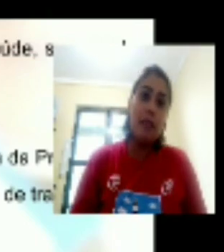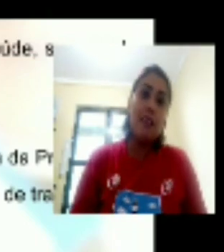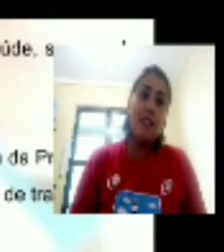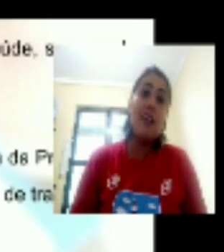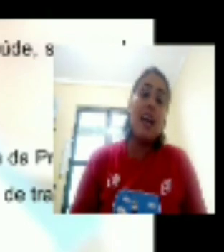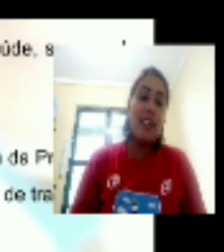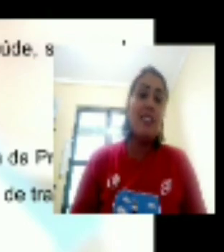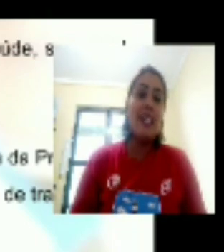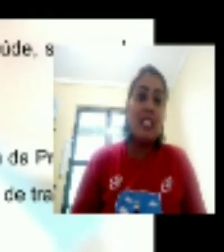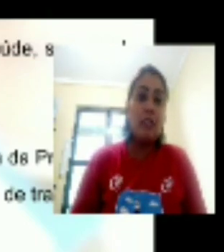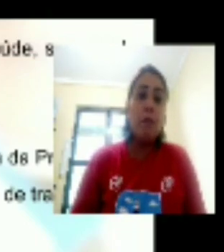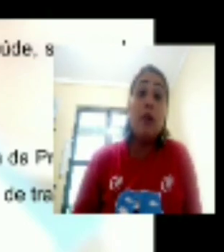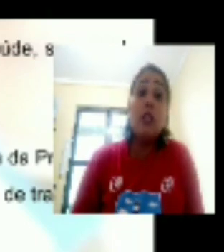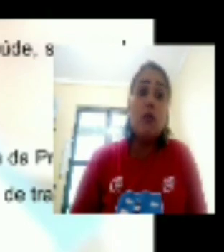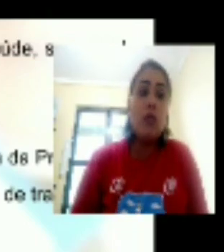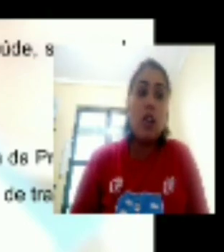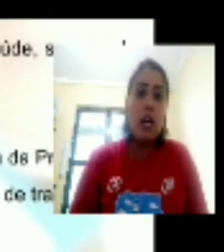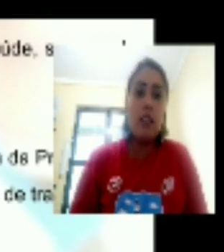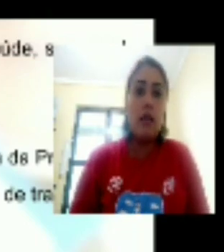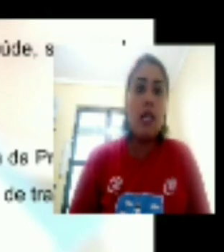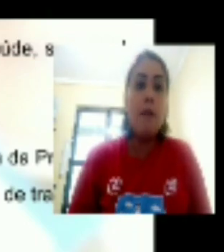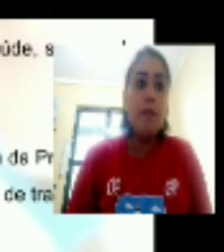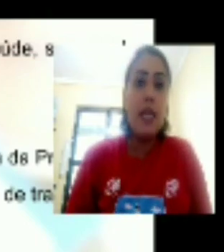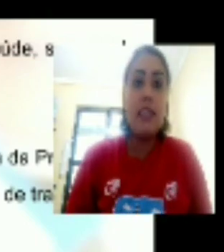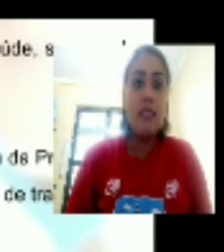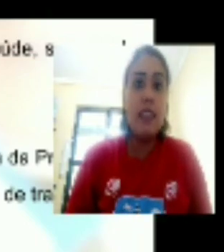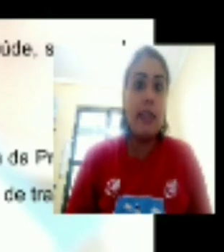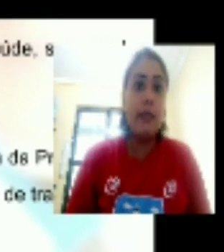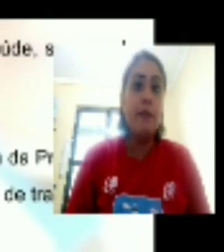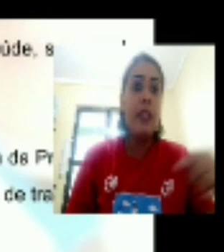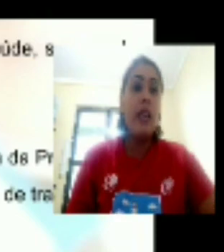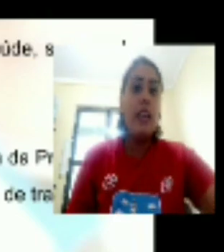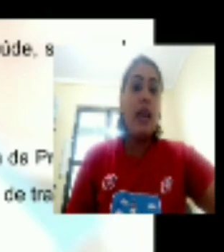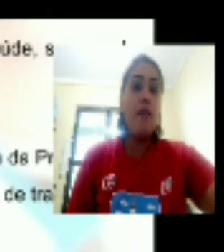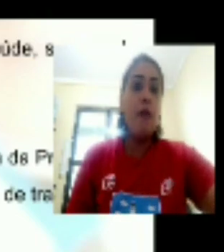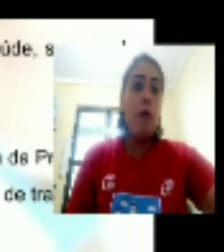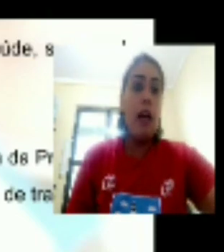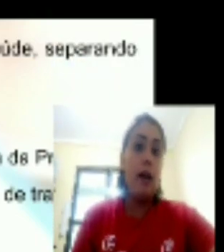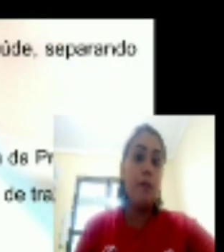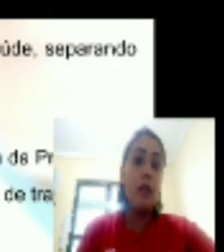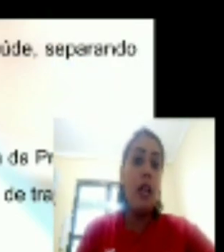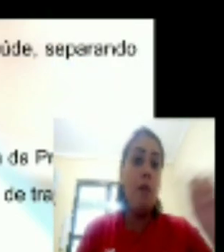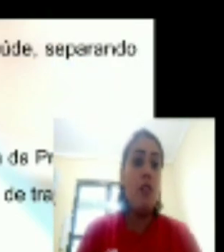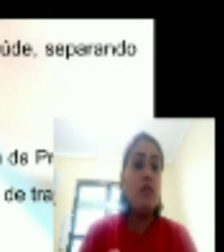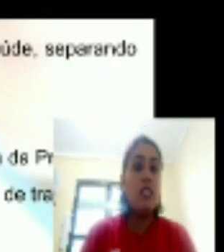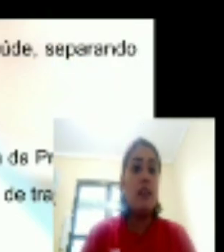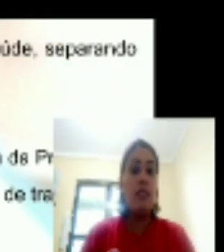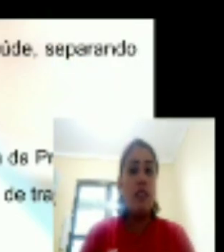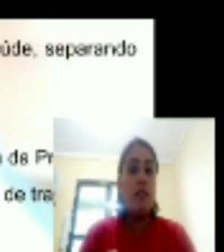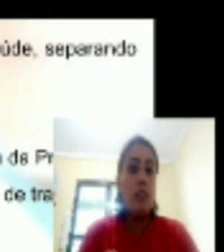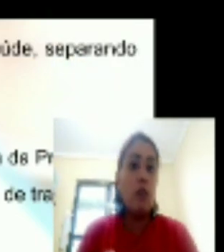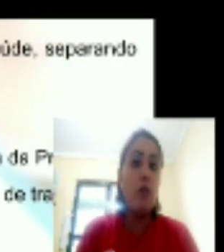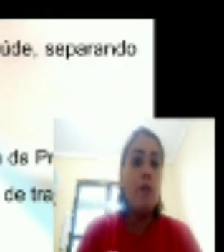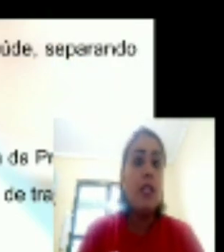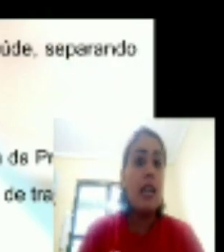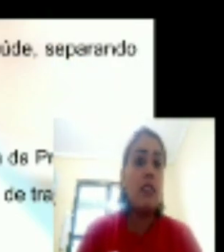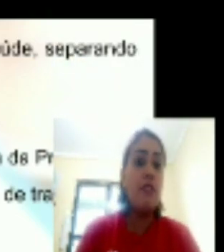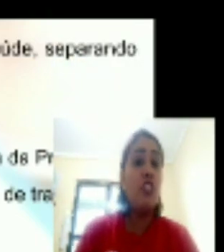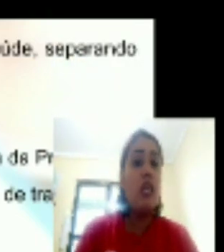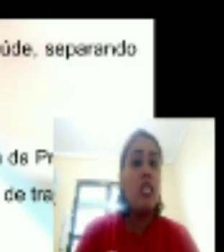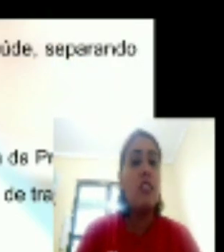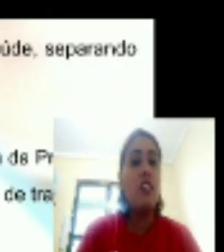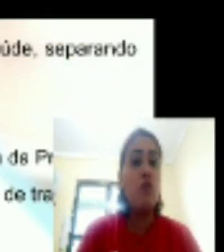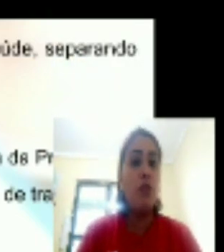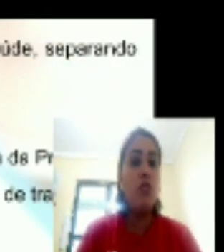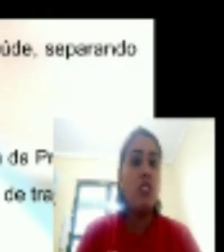iriam depender de caridade por não ter carteira assinada? E aí, vamos lá. Em 1975,